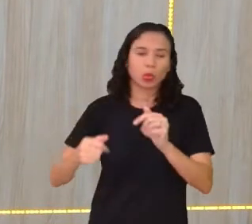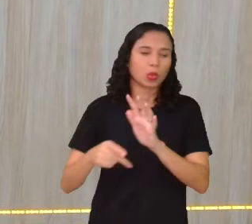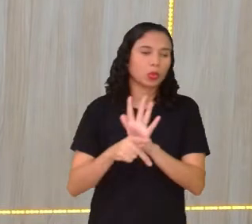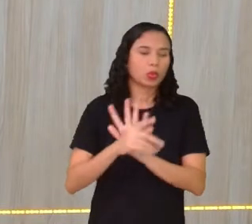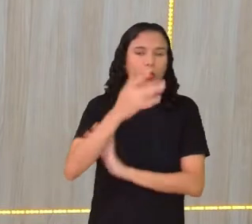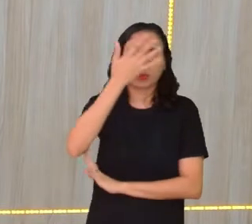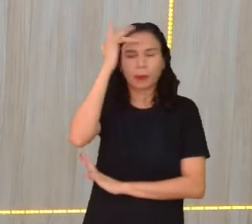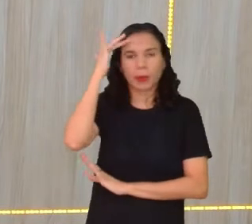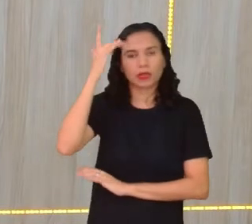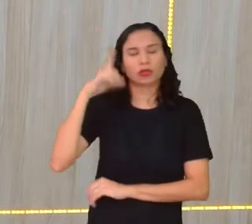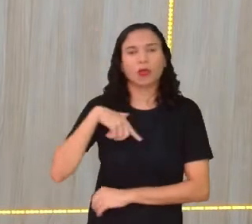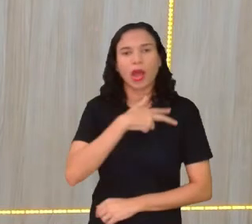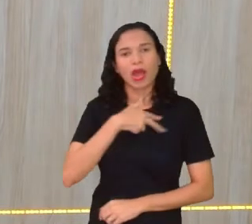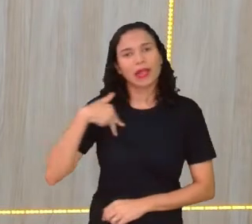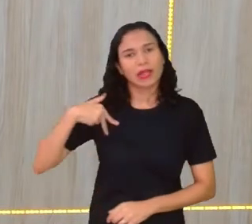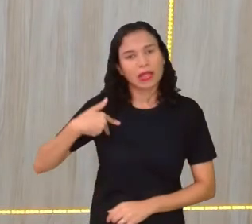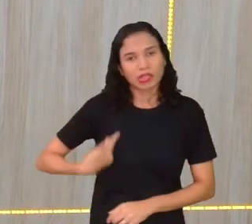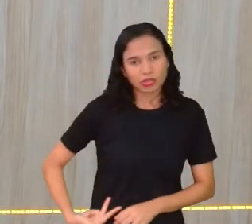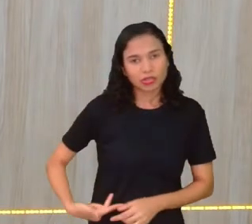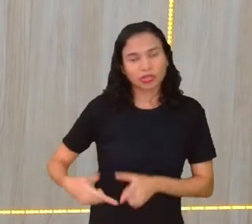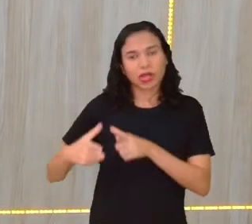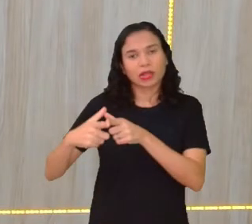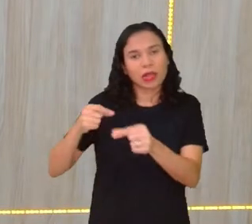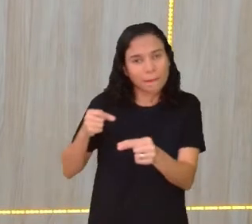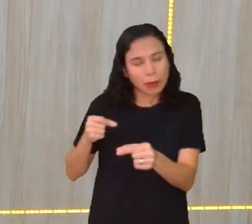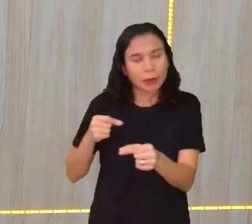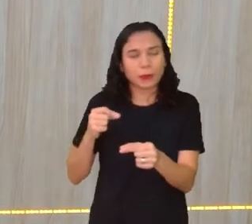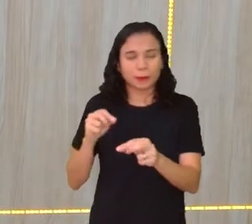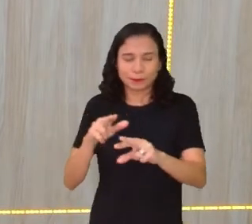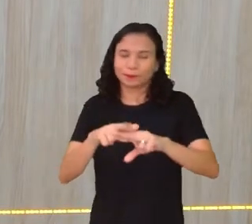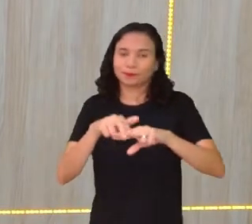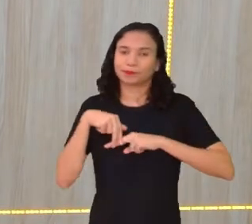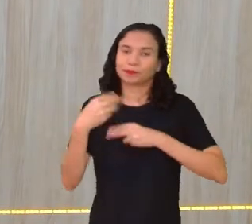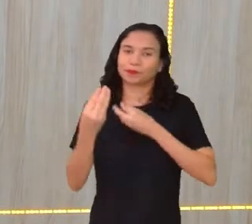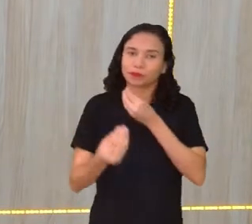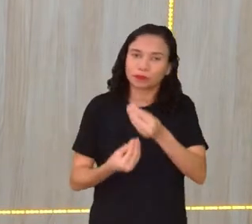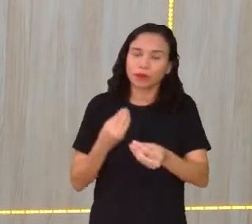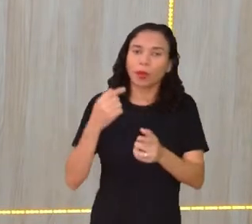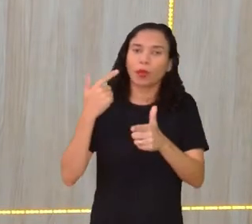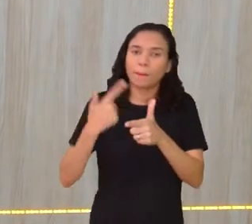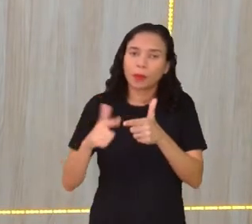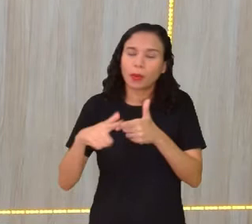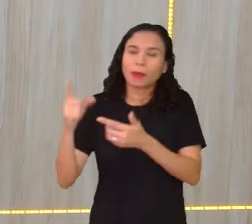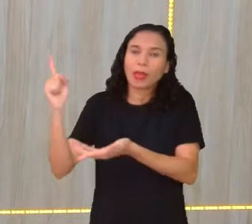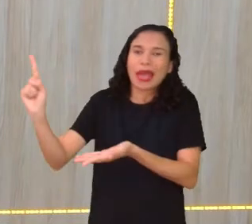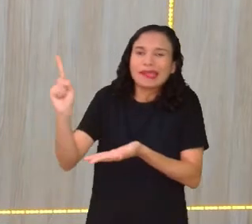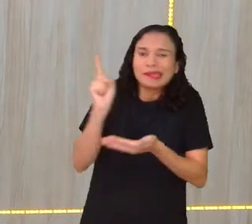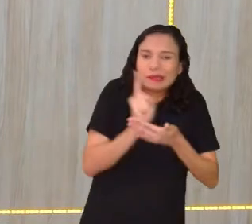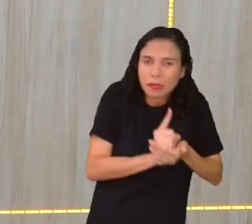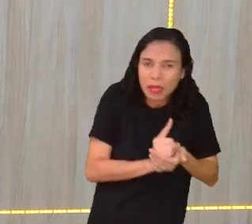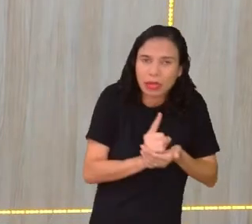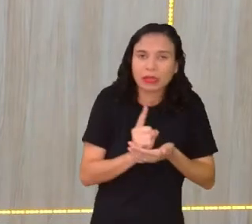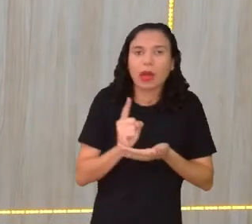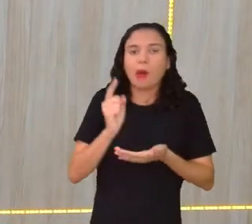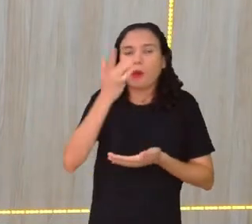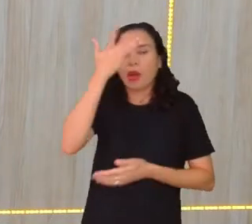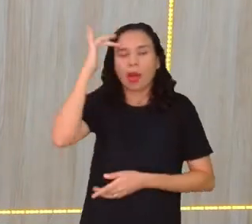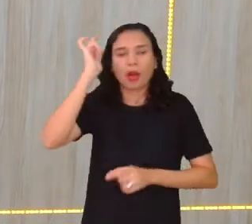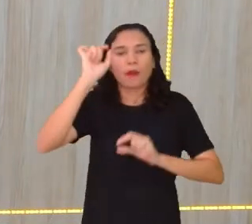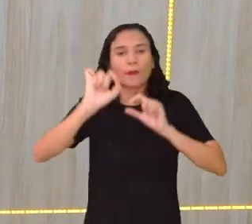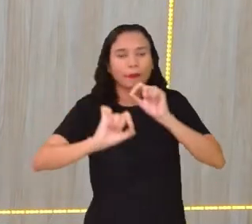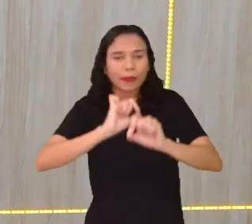de imigrantes japoneses, né? Então, o problema da imigração, que muitas vezes